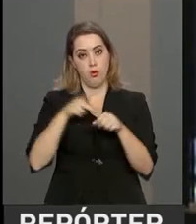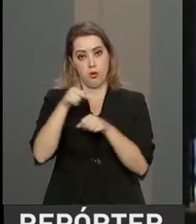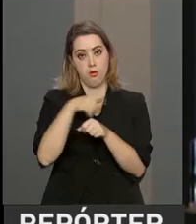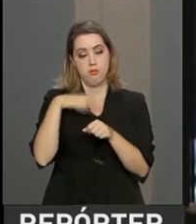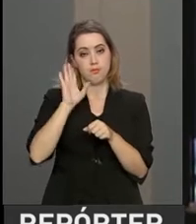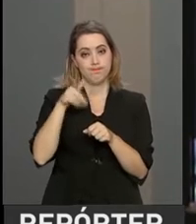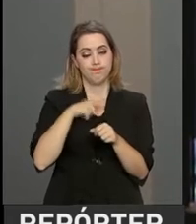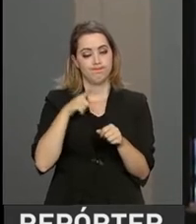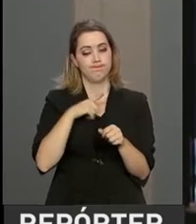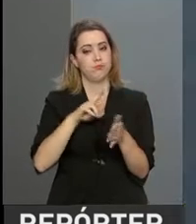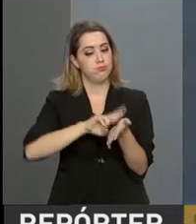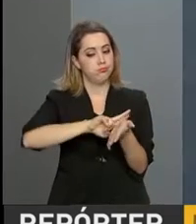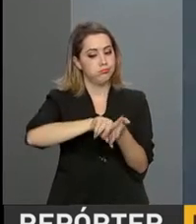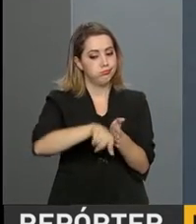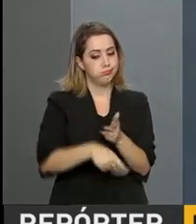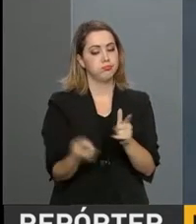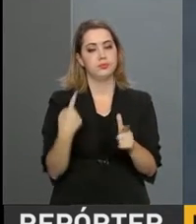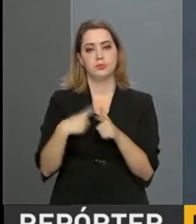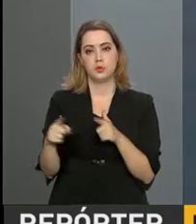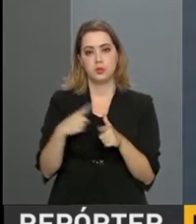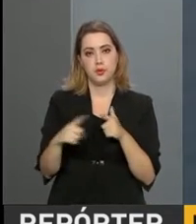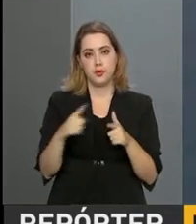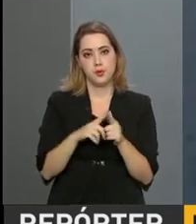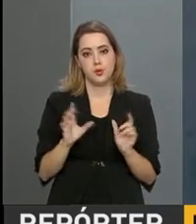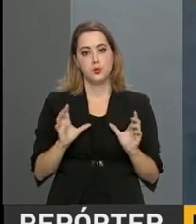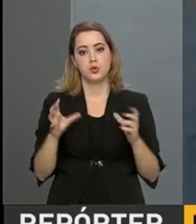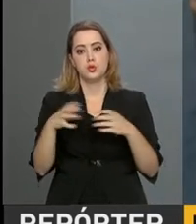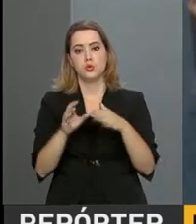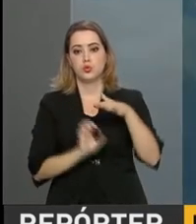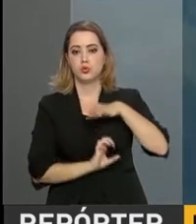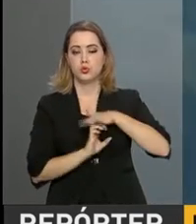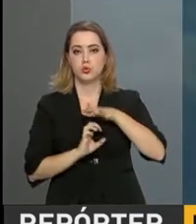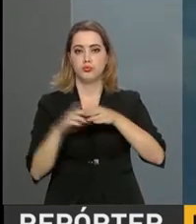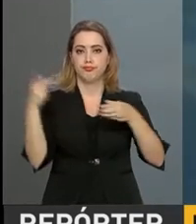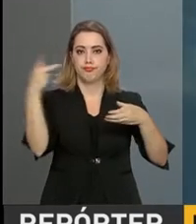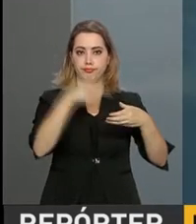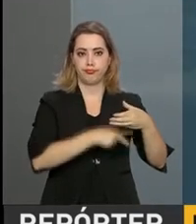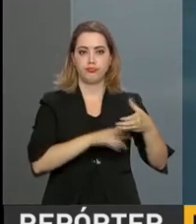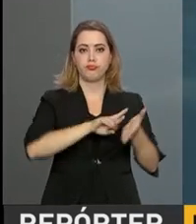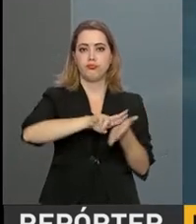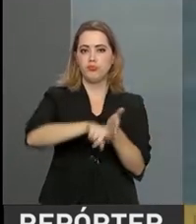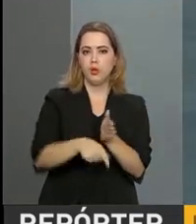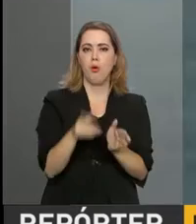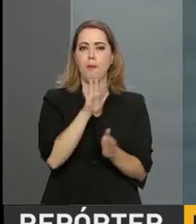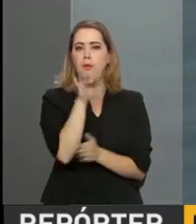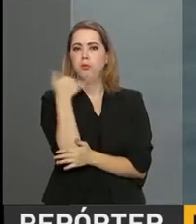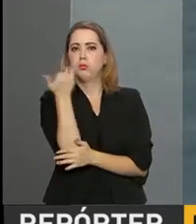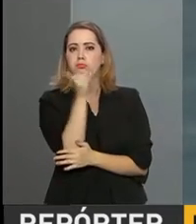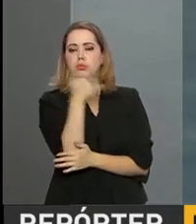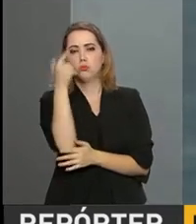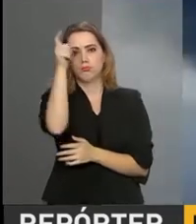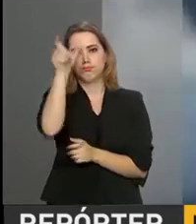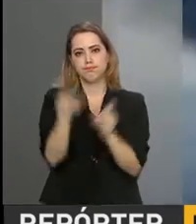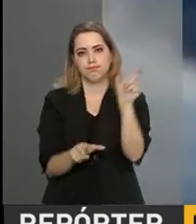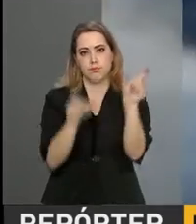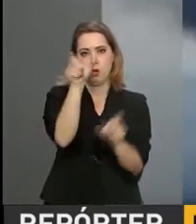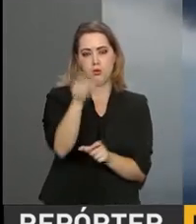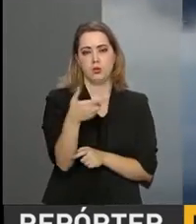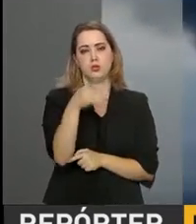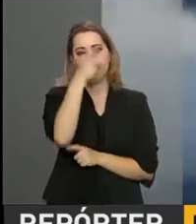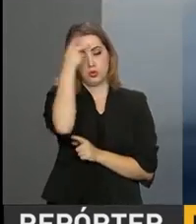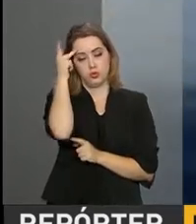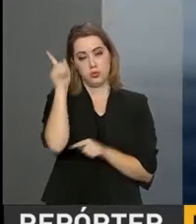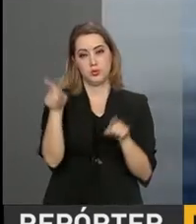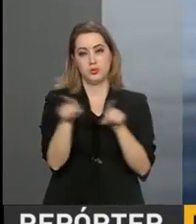vários acidentes envolvendo empresas petrolíferas nas últimas décadas que causaram a morte de pessoas e grande impacto